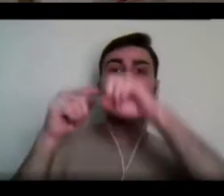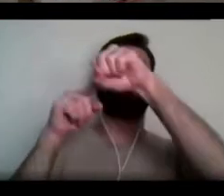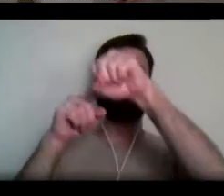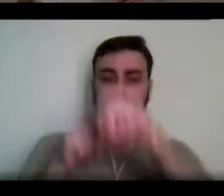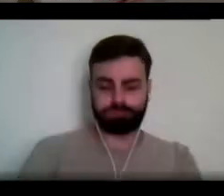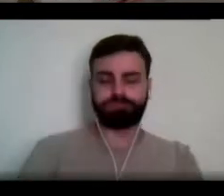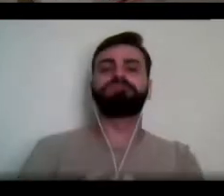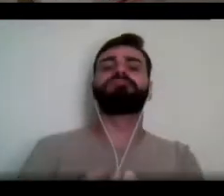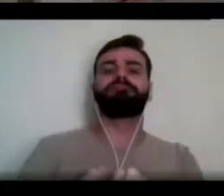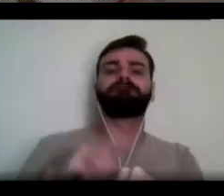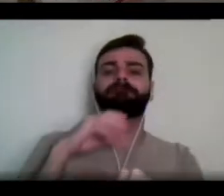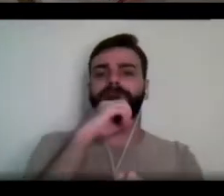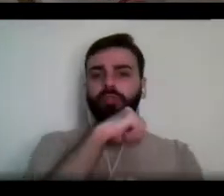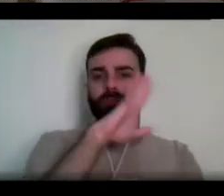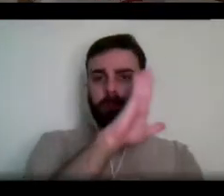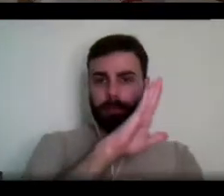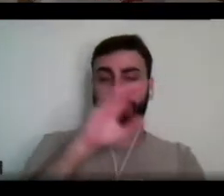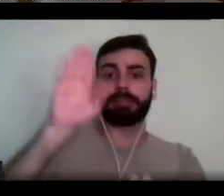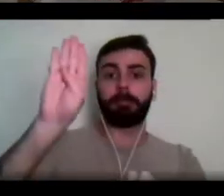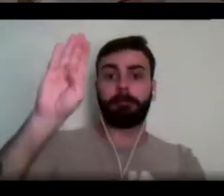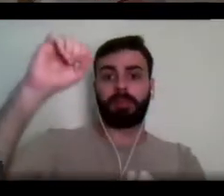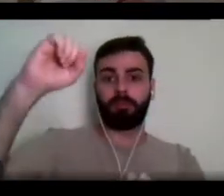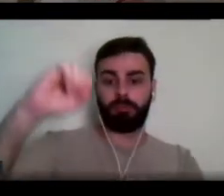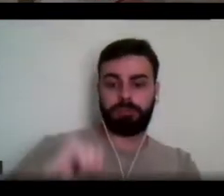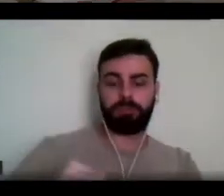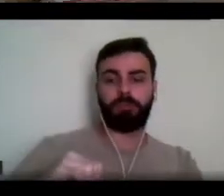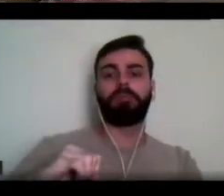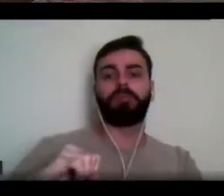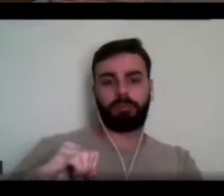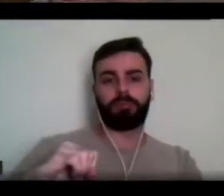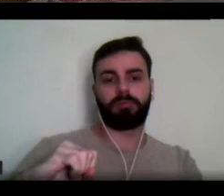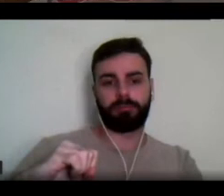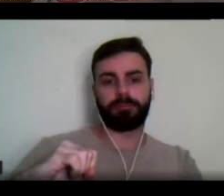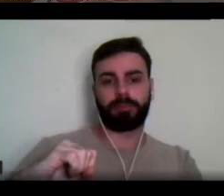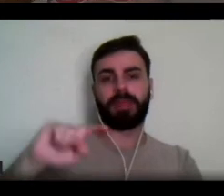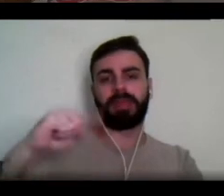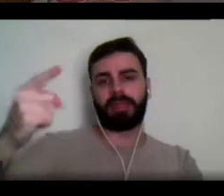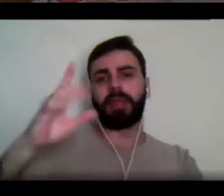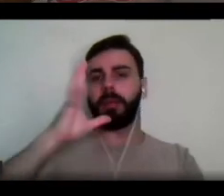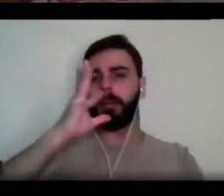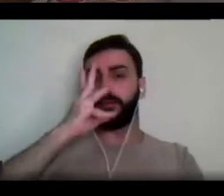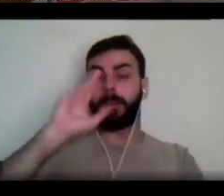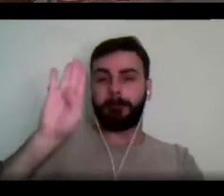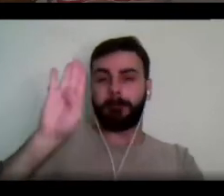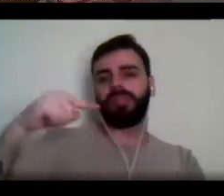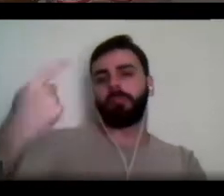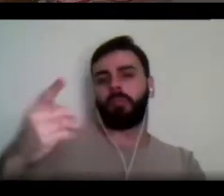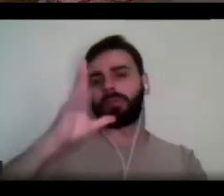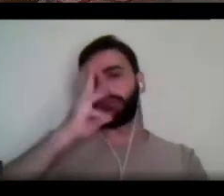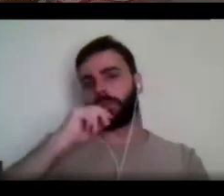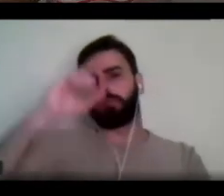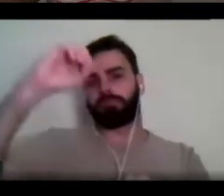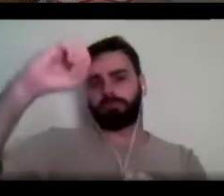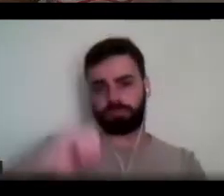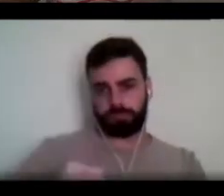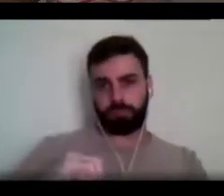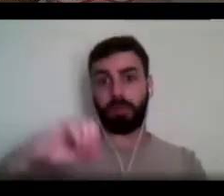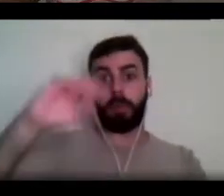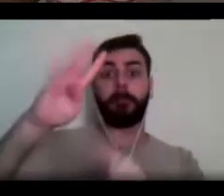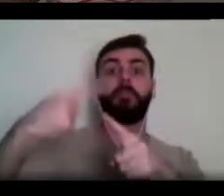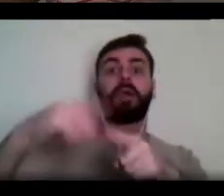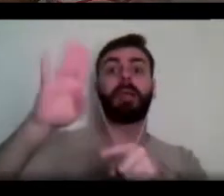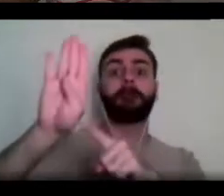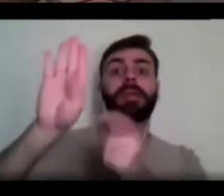inicial, em 1 segundo. E é nesse instante que a bola B é solta,